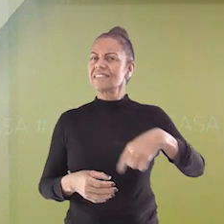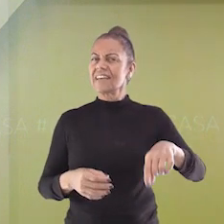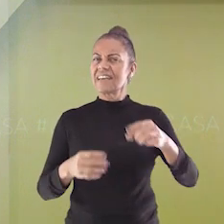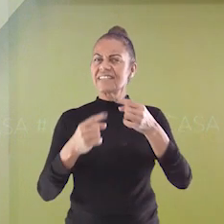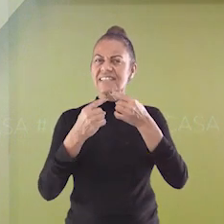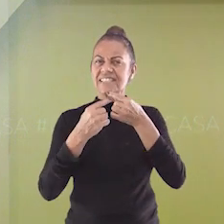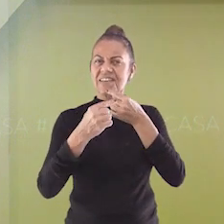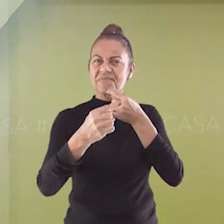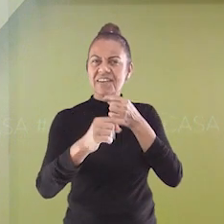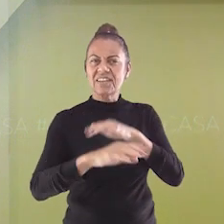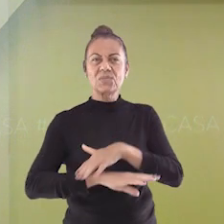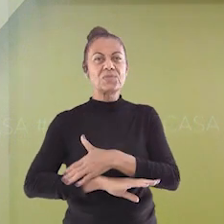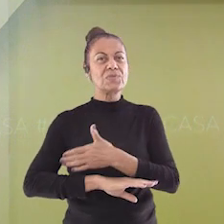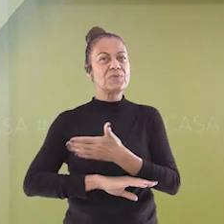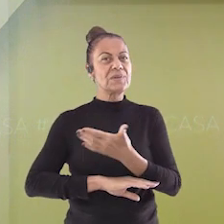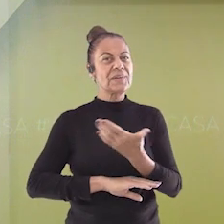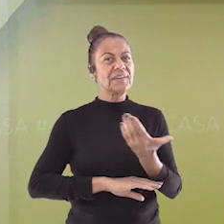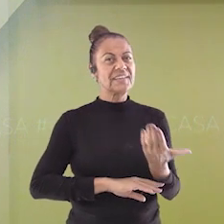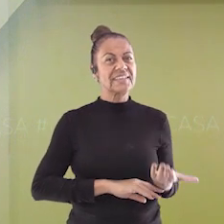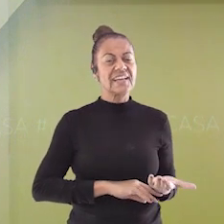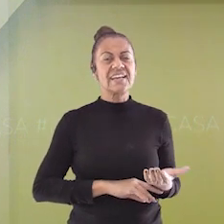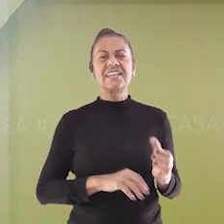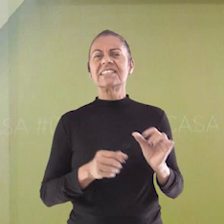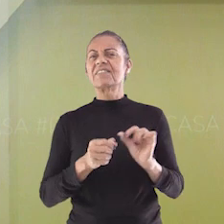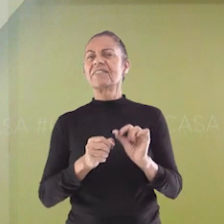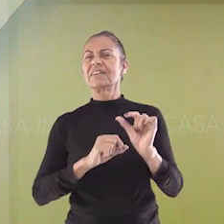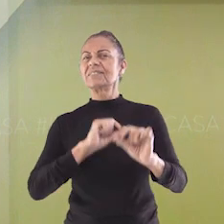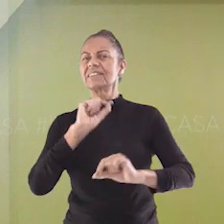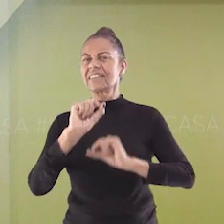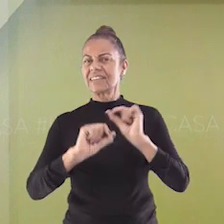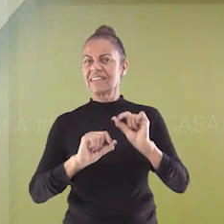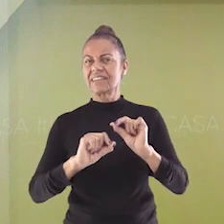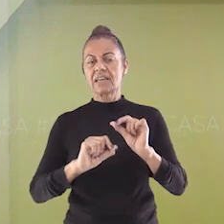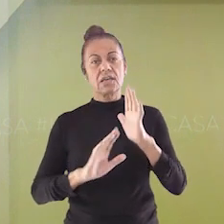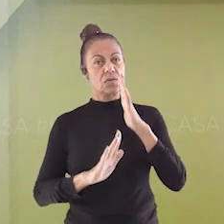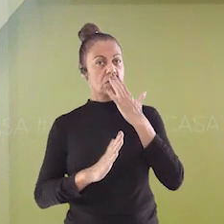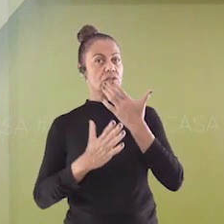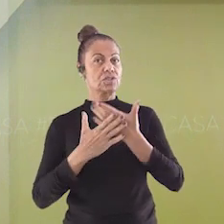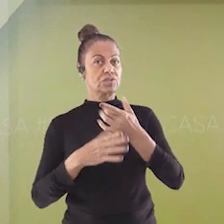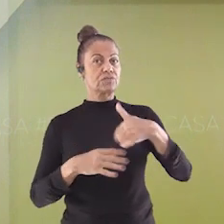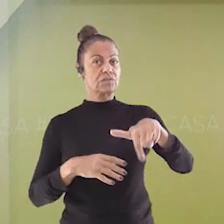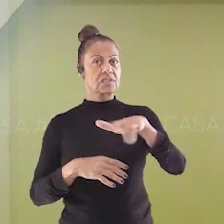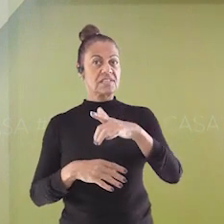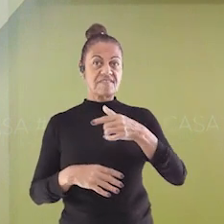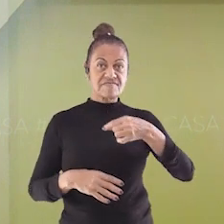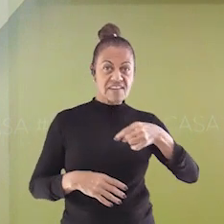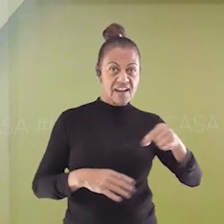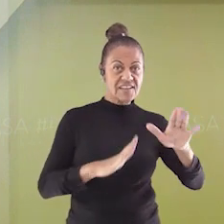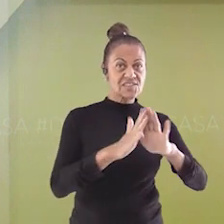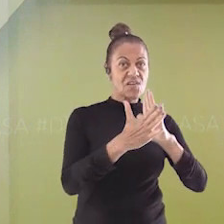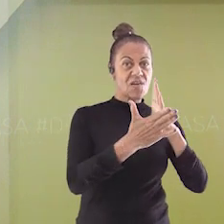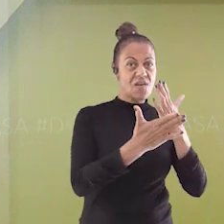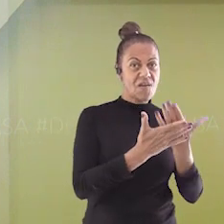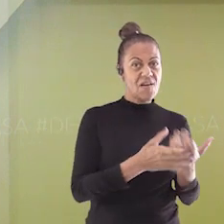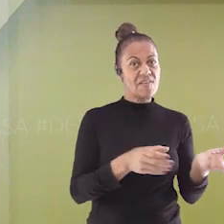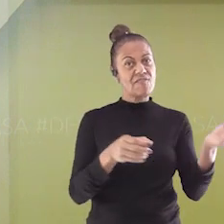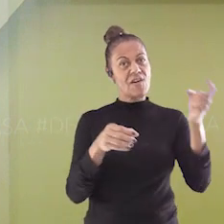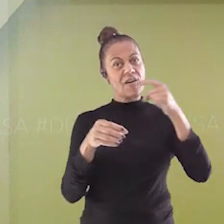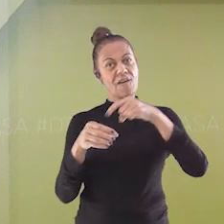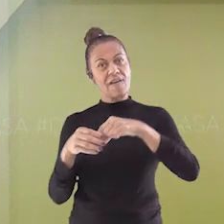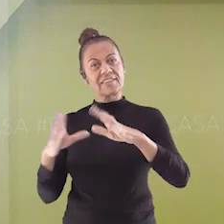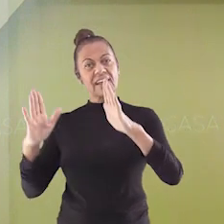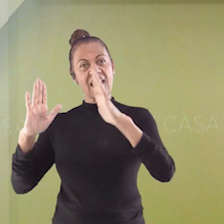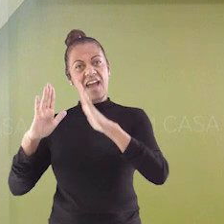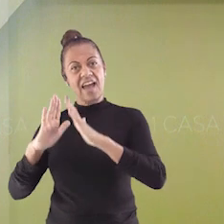Eu acredito que vocês vão à escola, chegam em casa, almoçam ou jantam, descansam